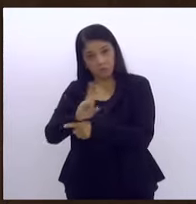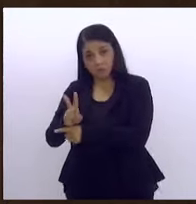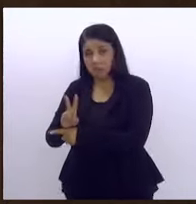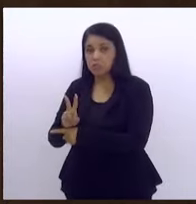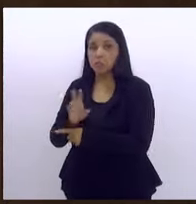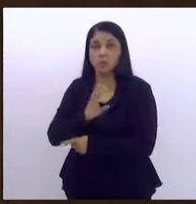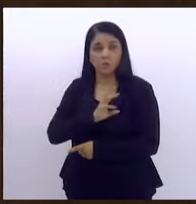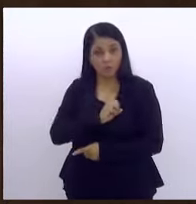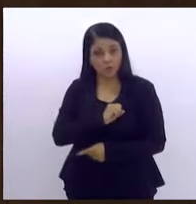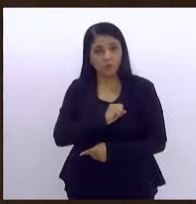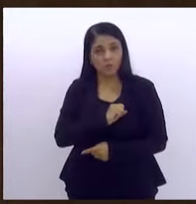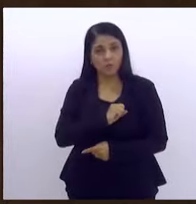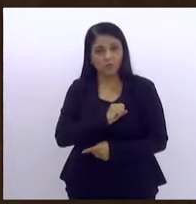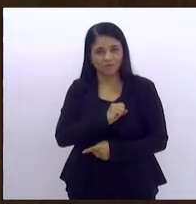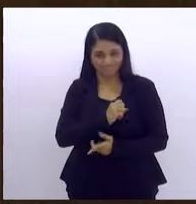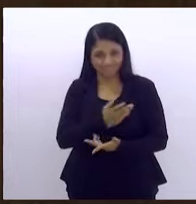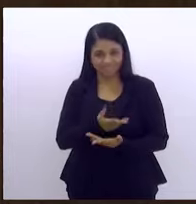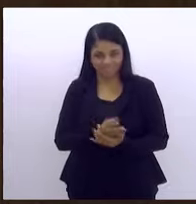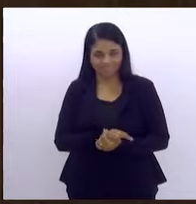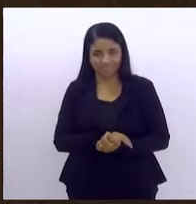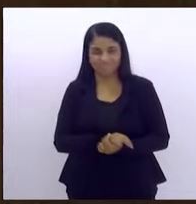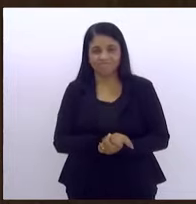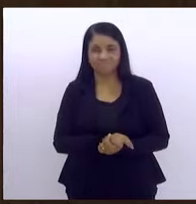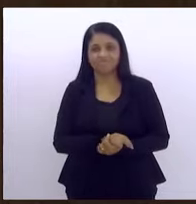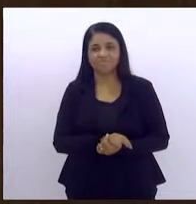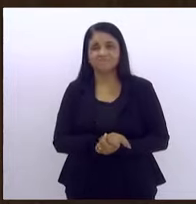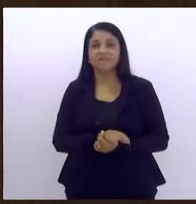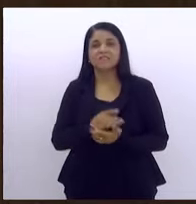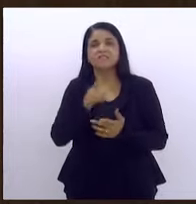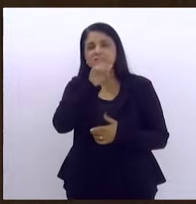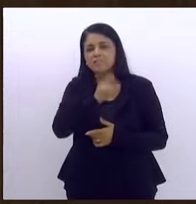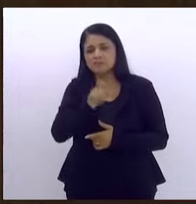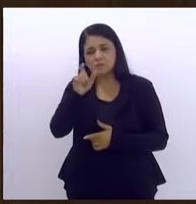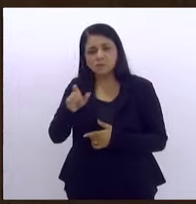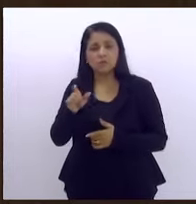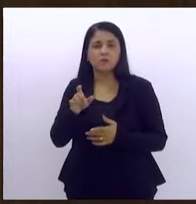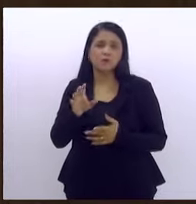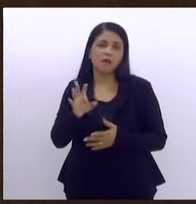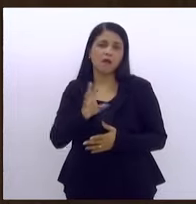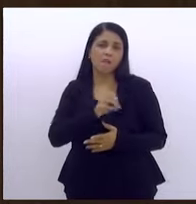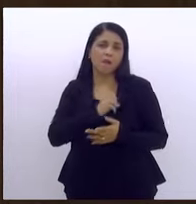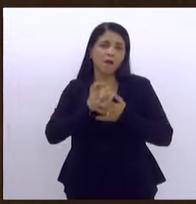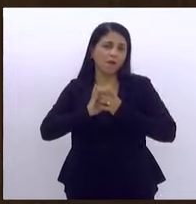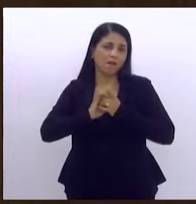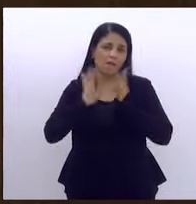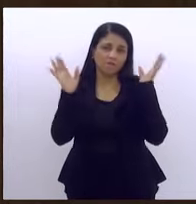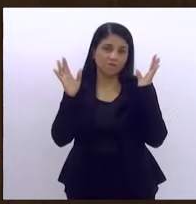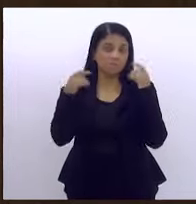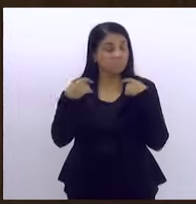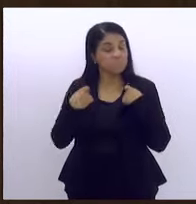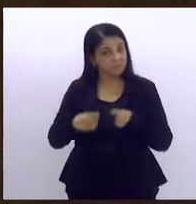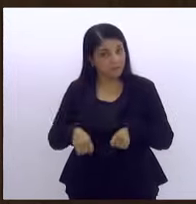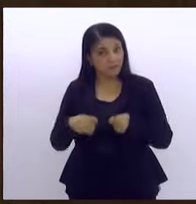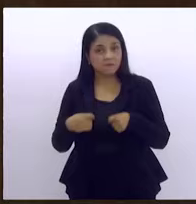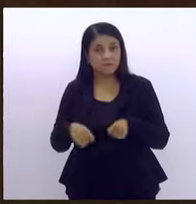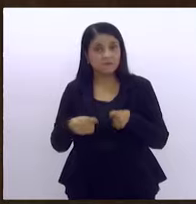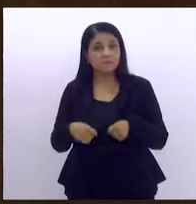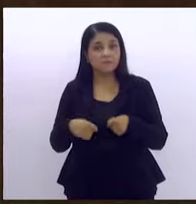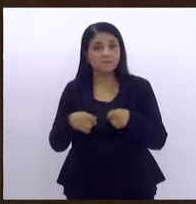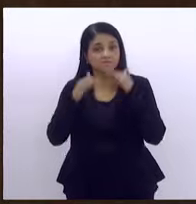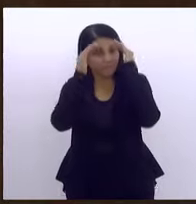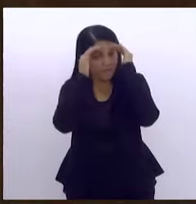que ele não seja contaminado e que as pessoas possam amar livremente. E para amar livremente, você tem